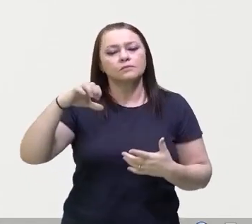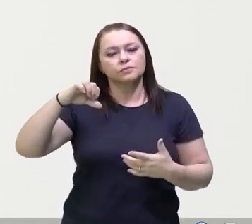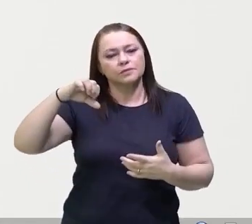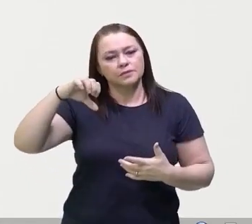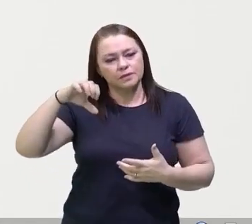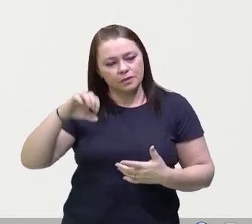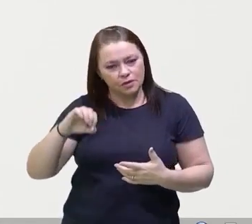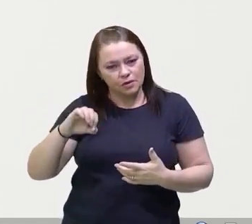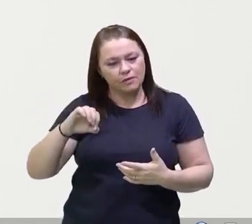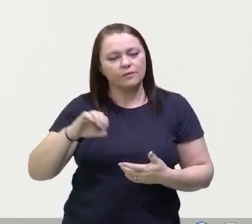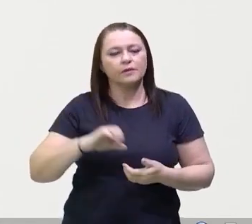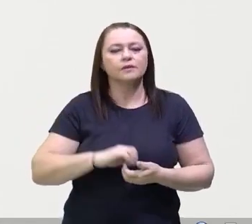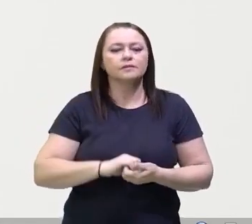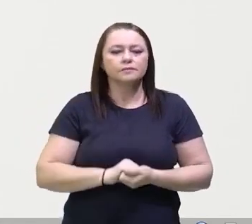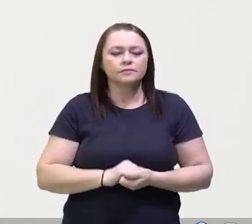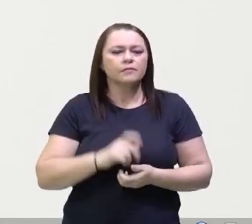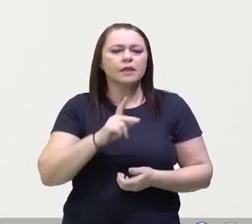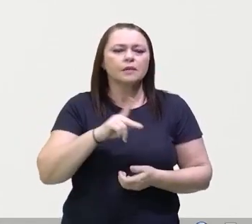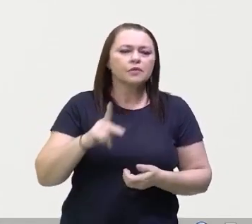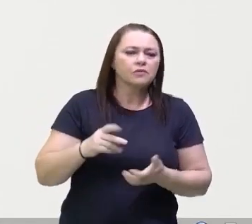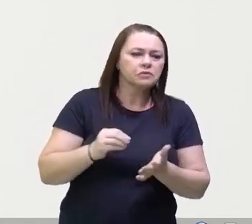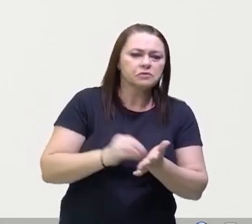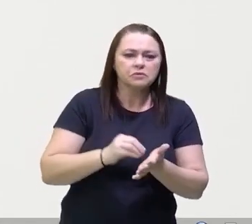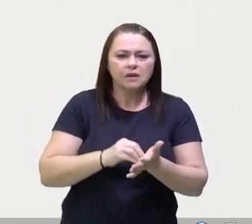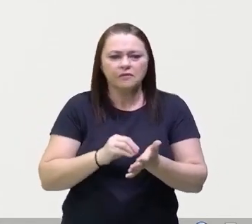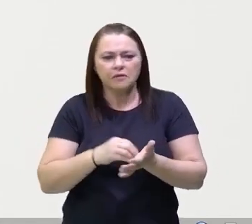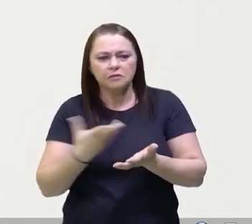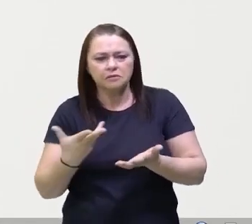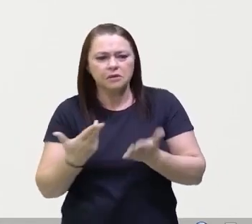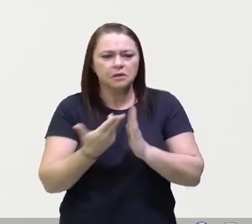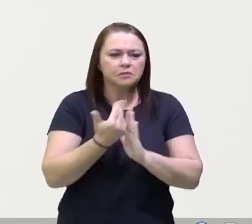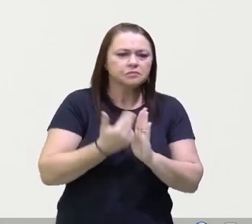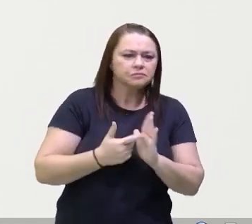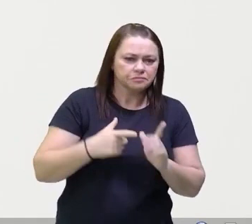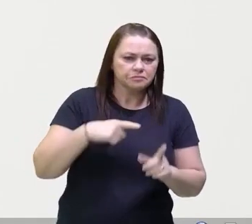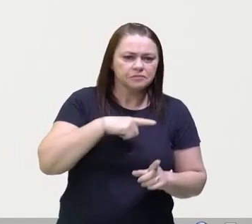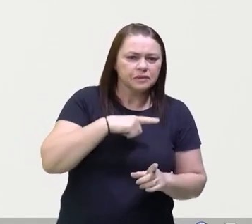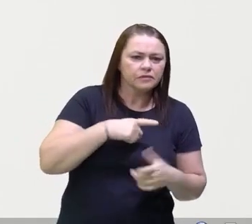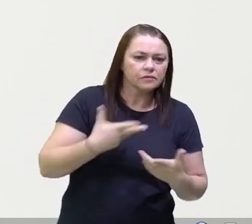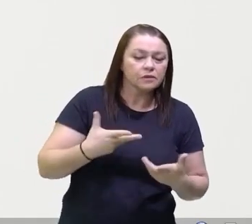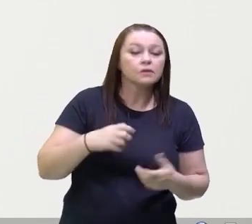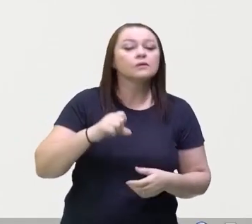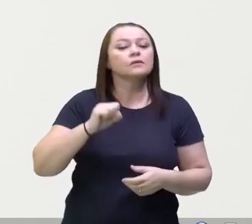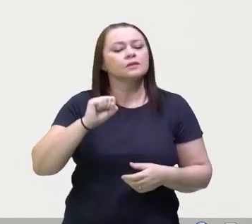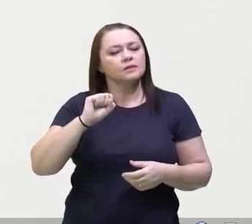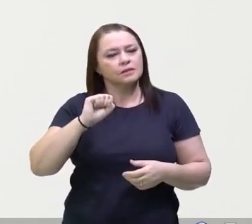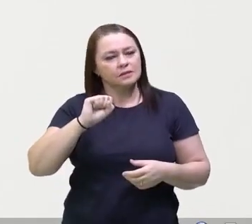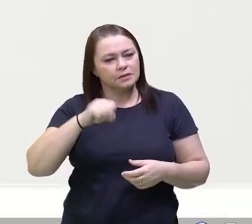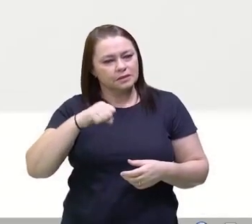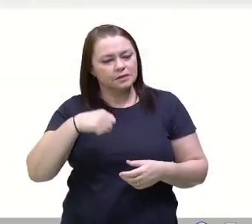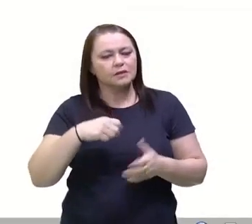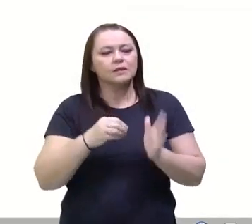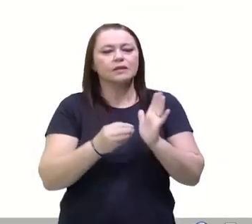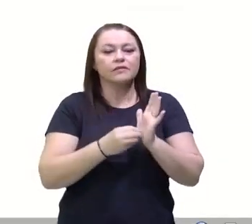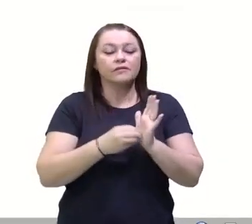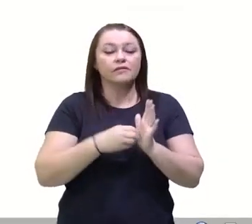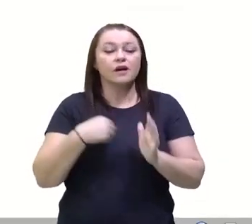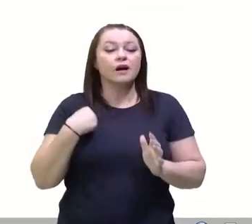90 graus. Professor, está faltando alguém aqui? Está faltando. Está faltando o nosso